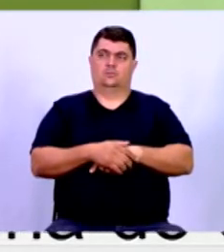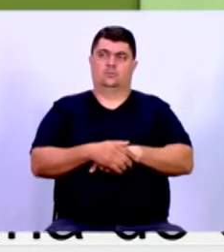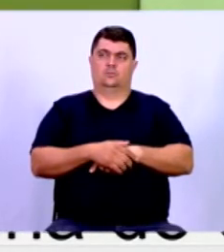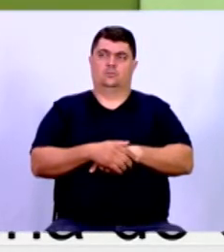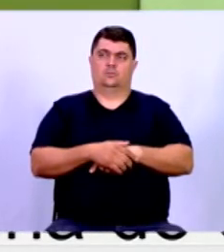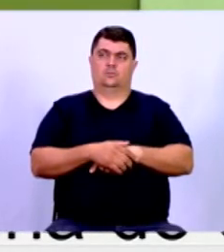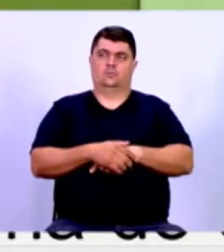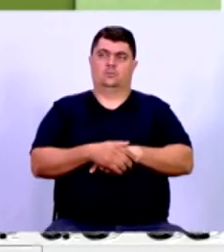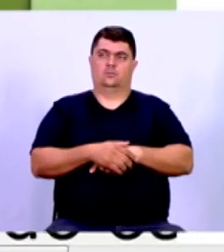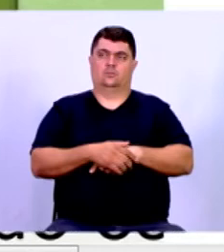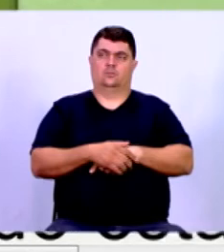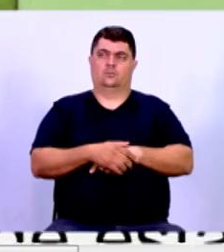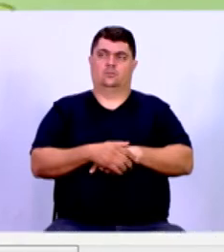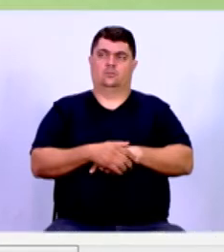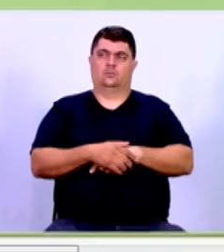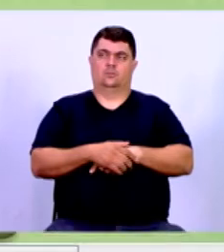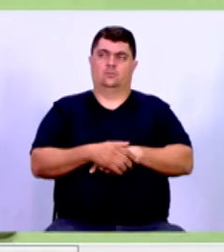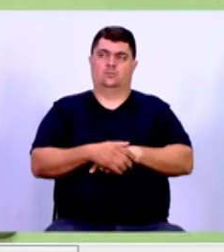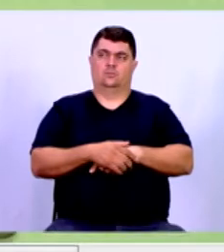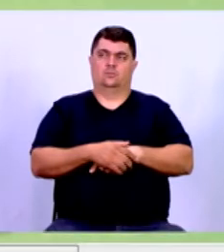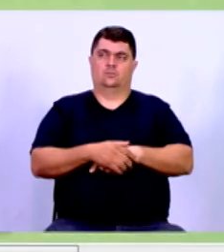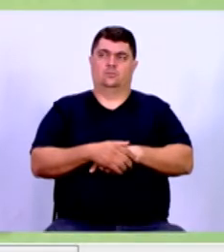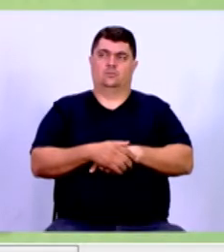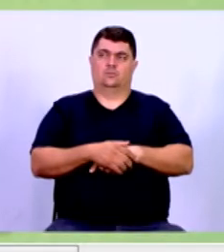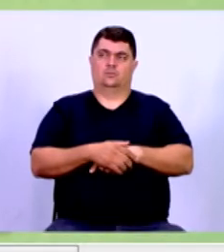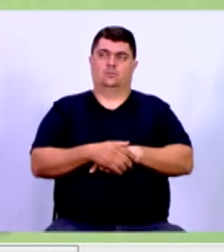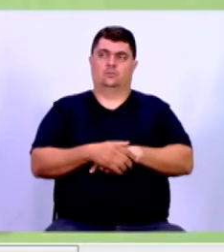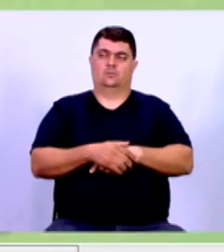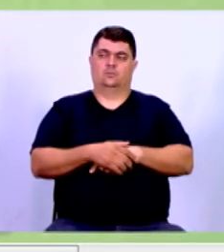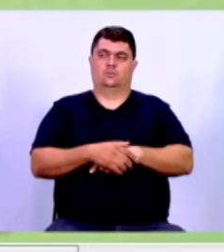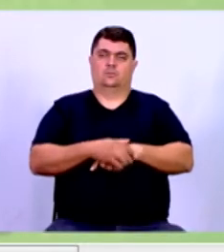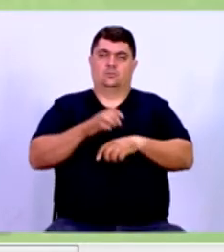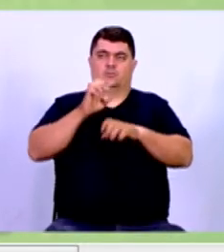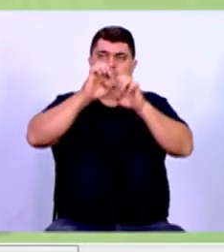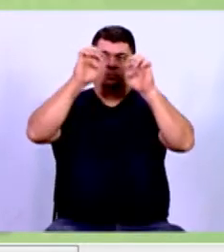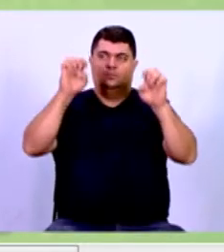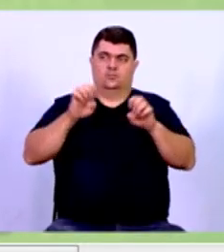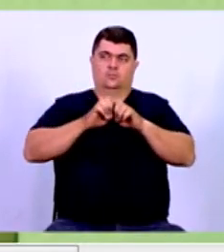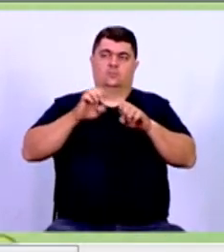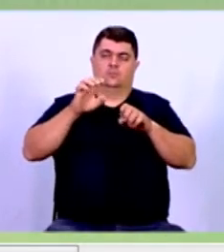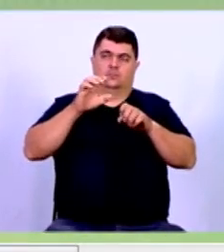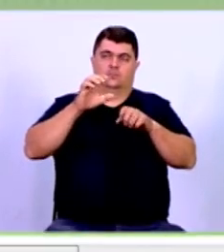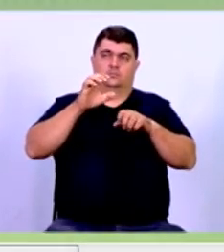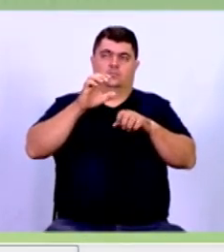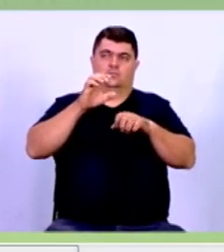Vamos ver aqui. A gente tem a estrutura do estágio.